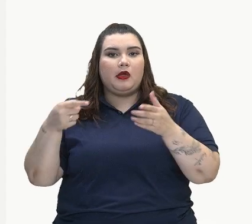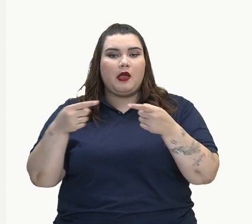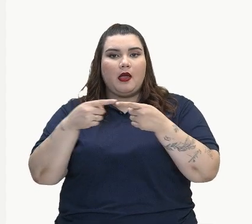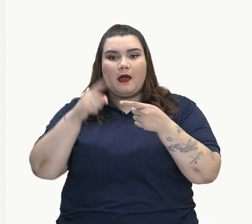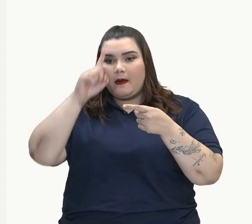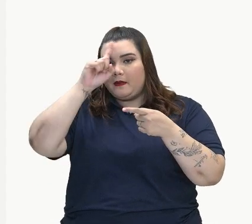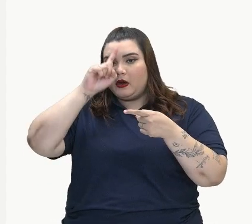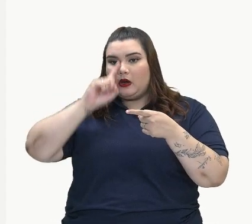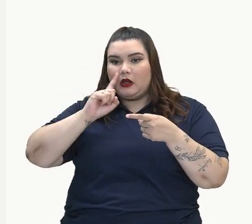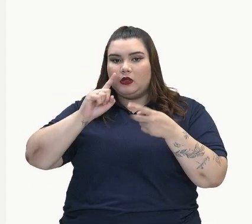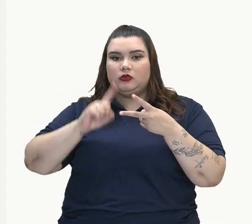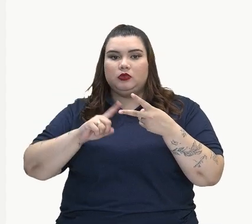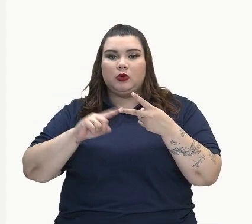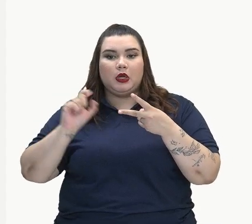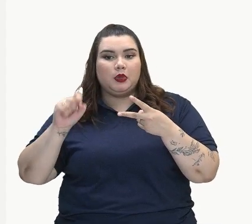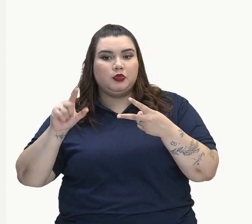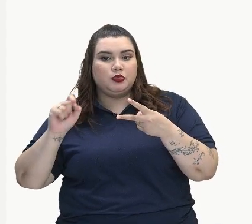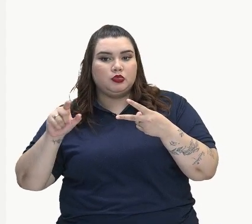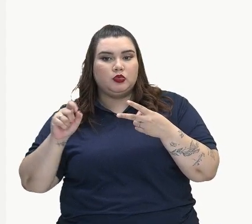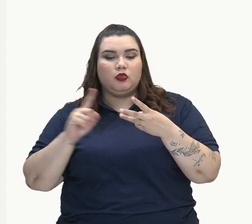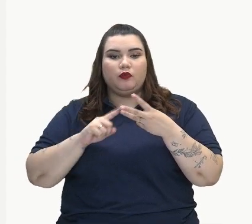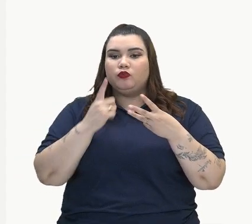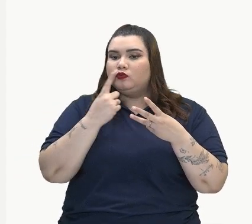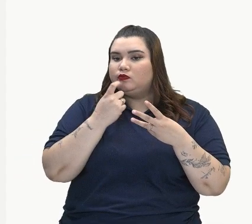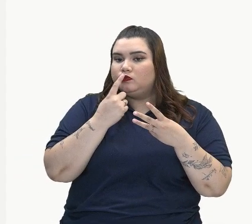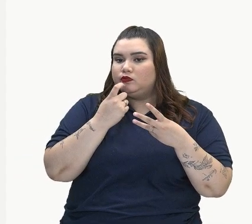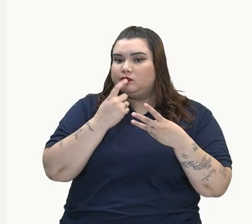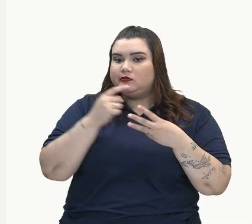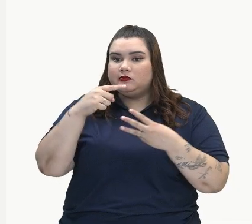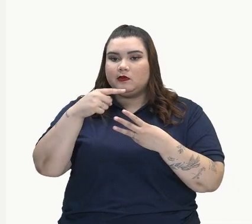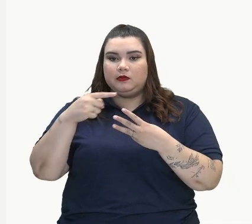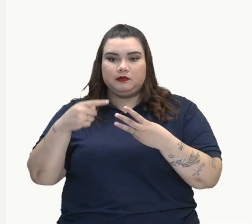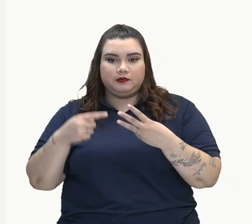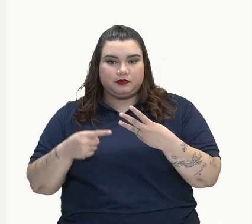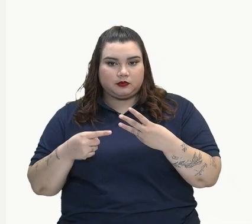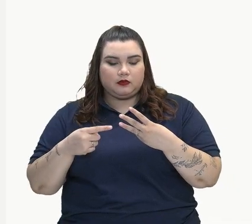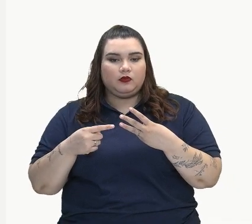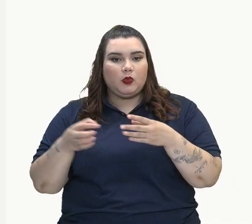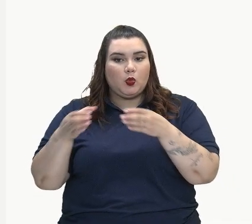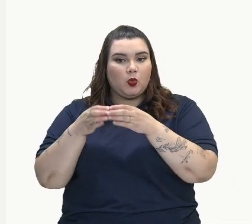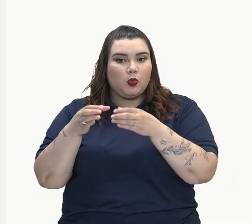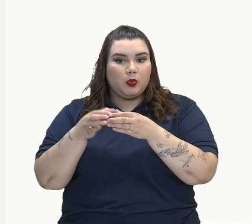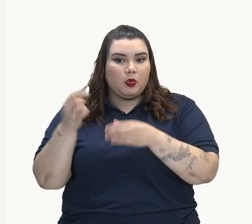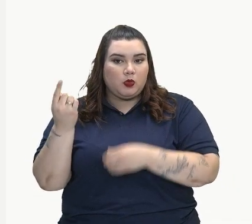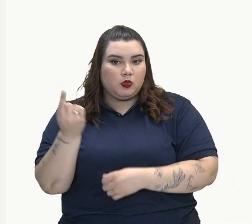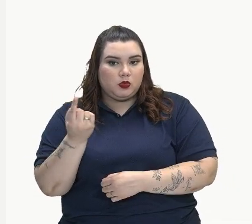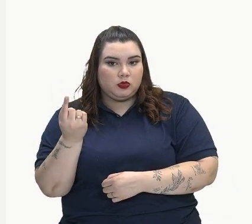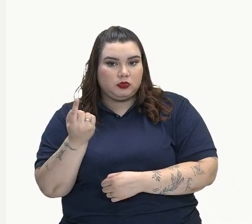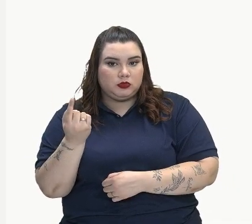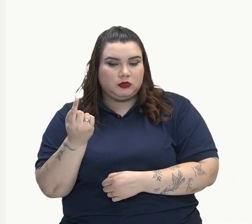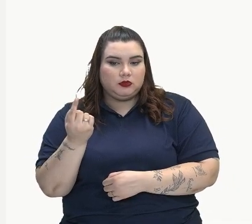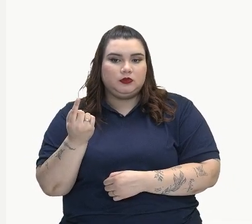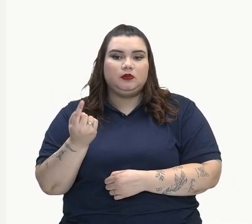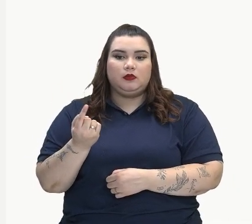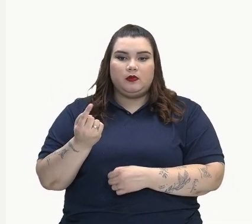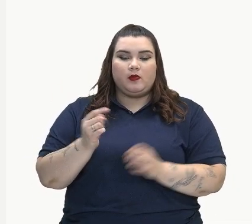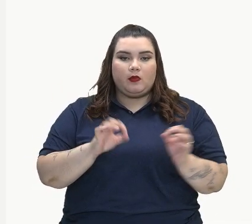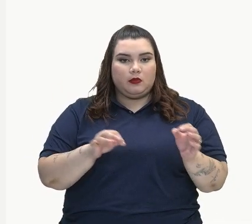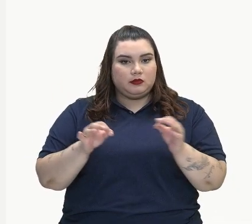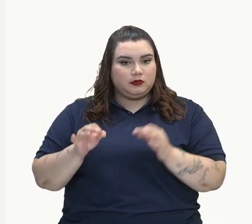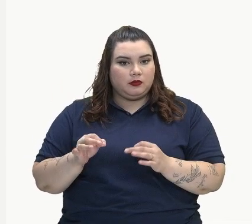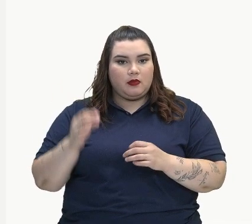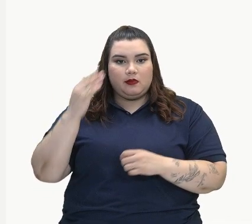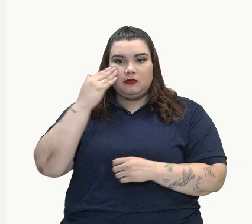pelo amarelo, o azul e o vermelho. São as cores primárias que nós temos aqui também. Elas